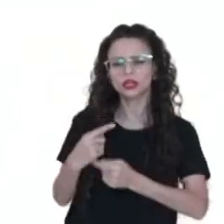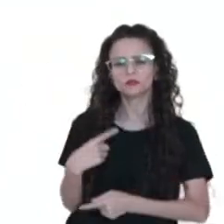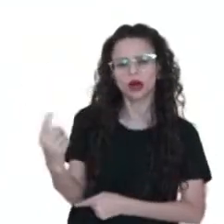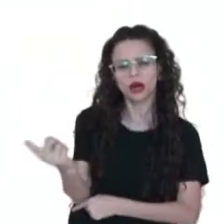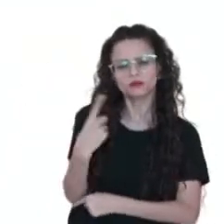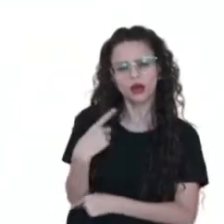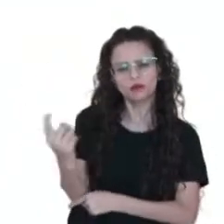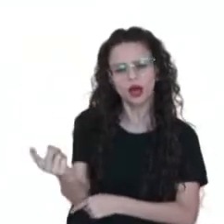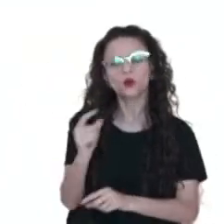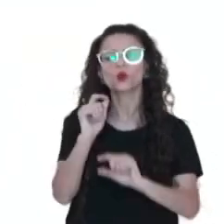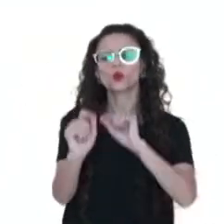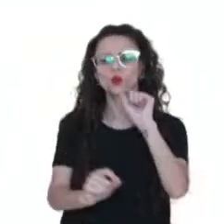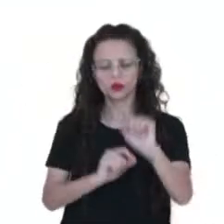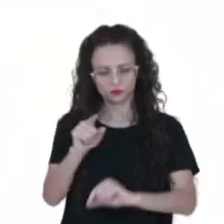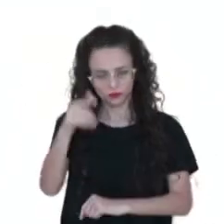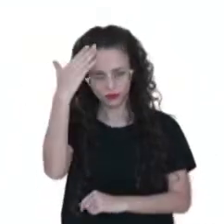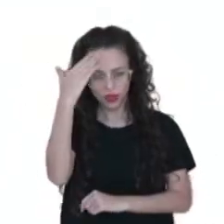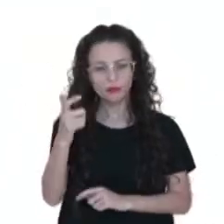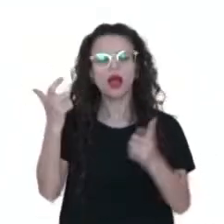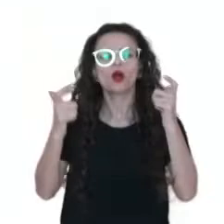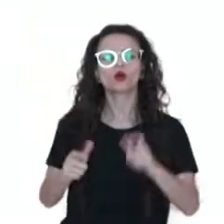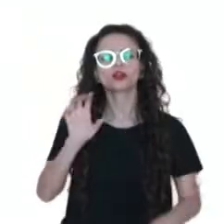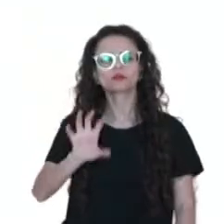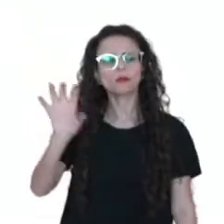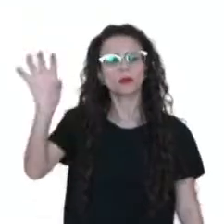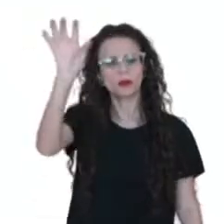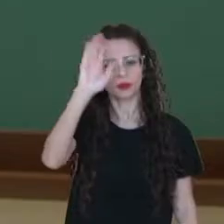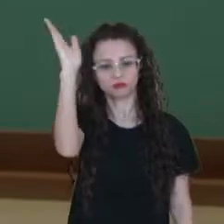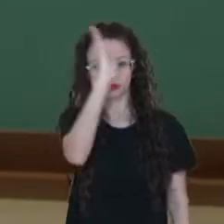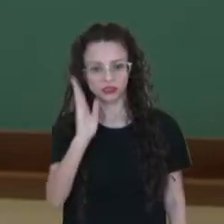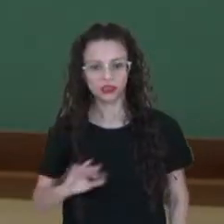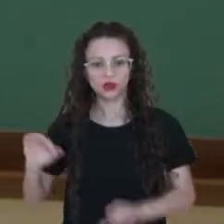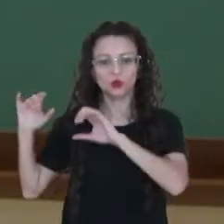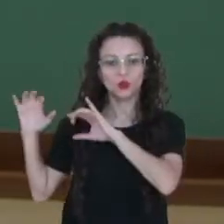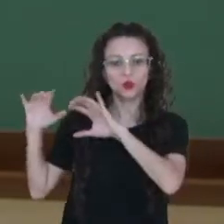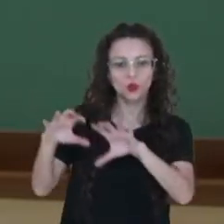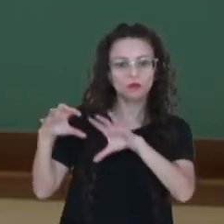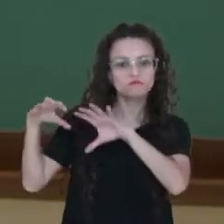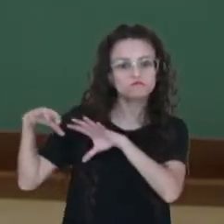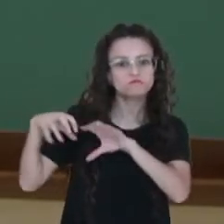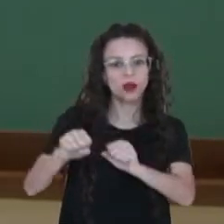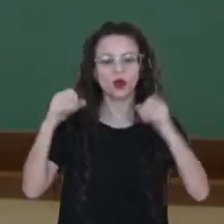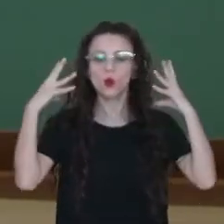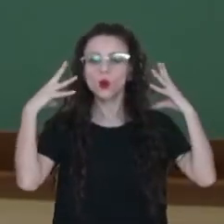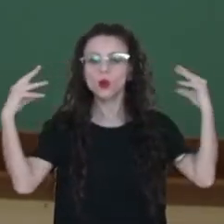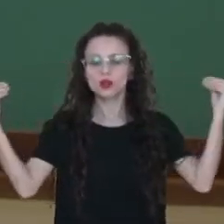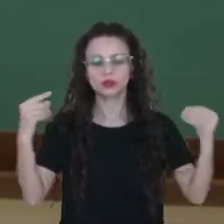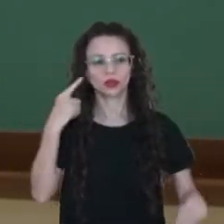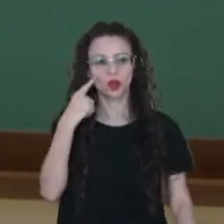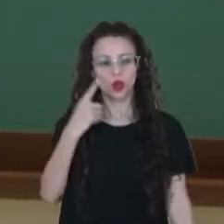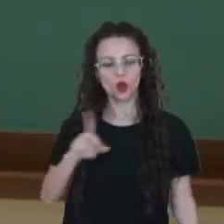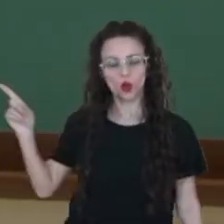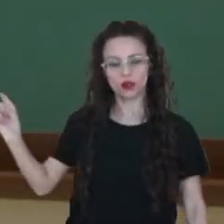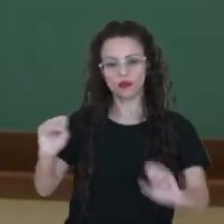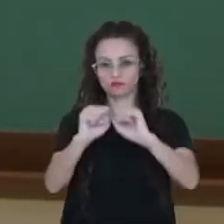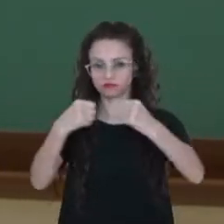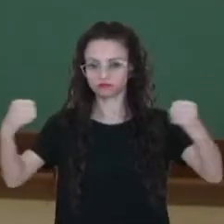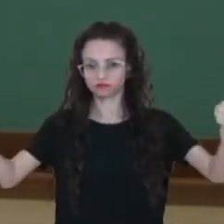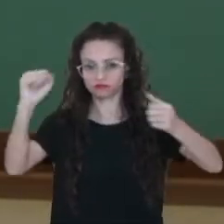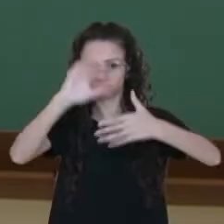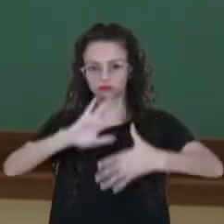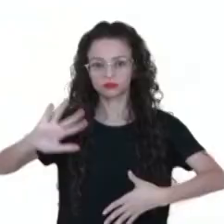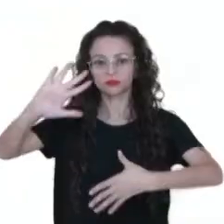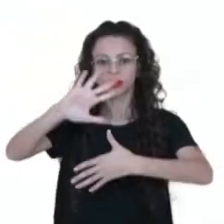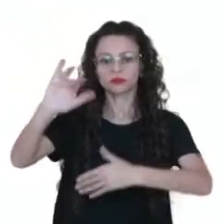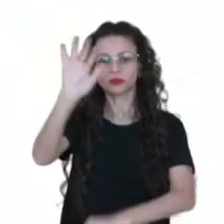Você sabe qual região brasileira foi invadida pelos holandeses? Então nós temos aqui um mapa que mostra, né,